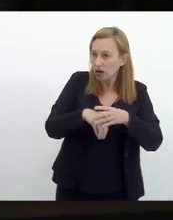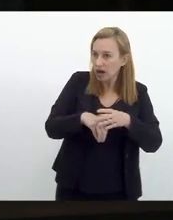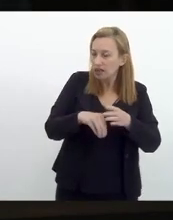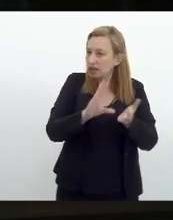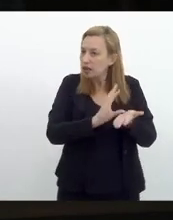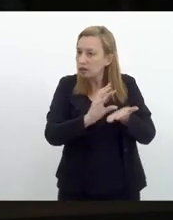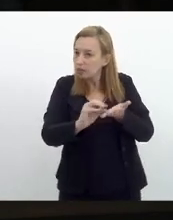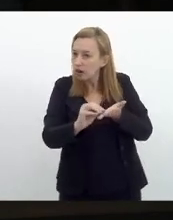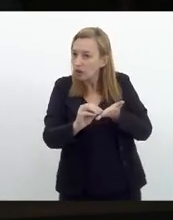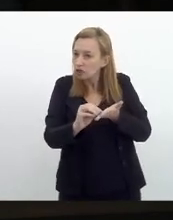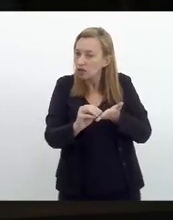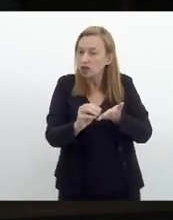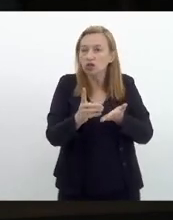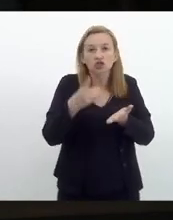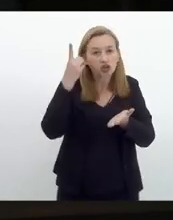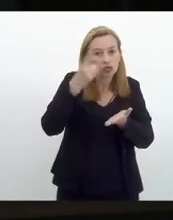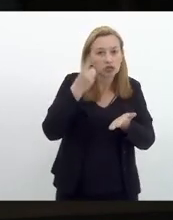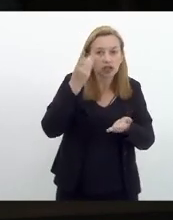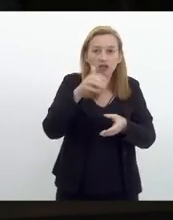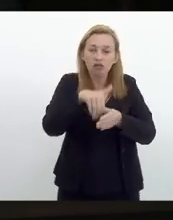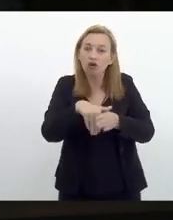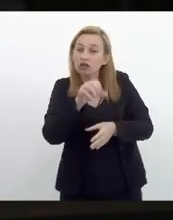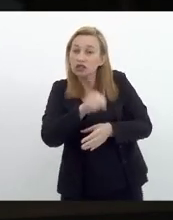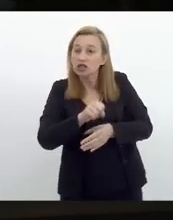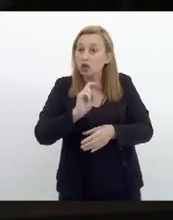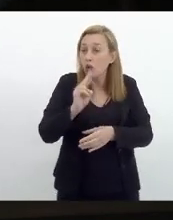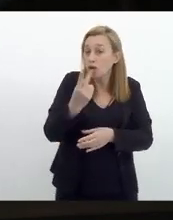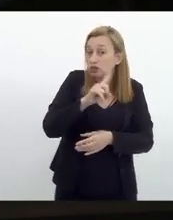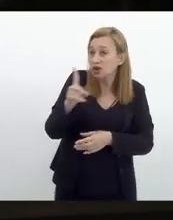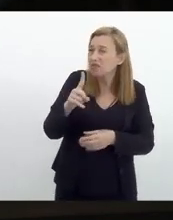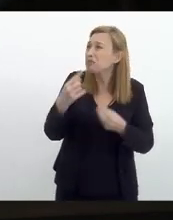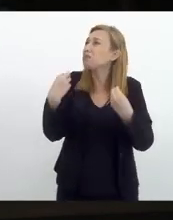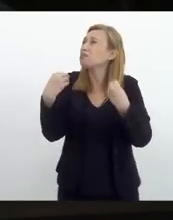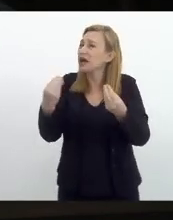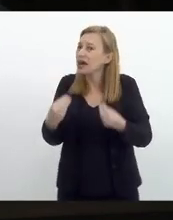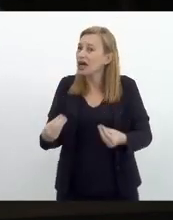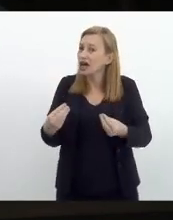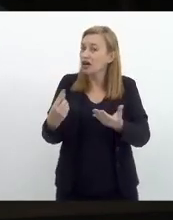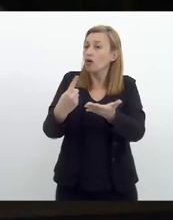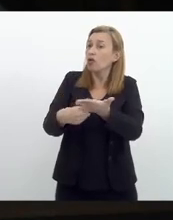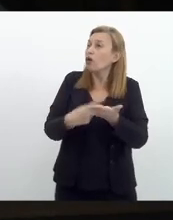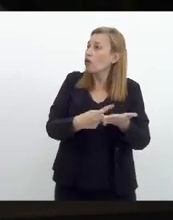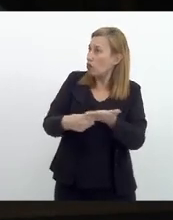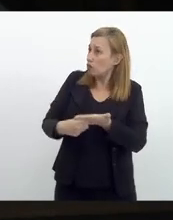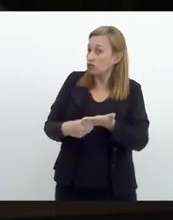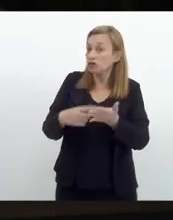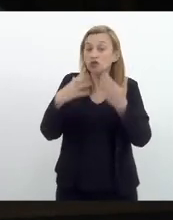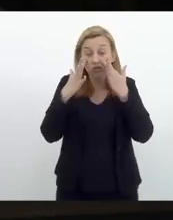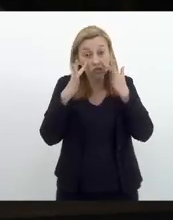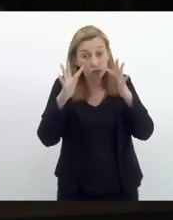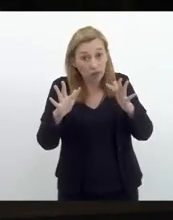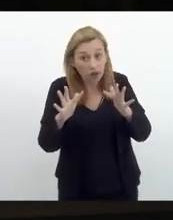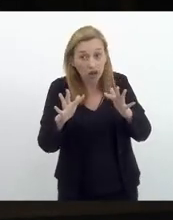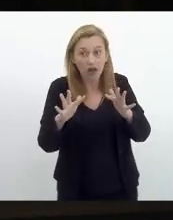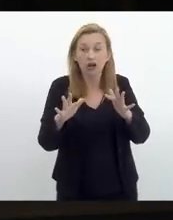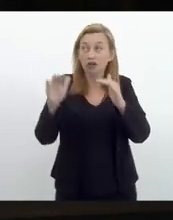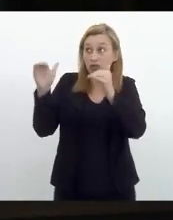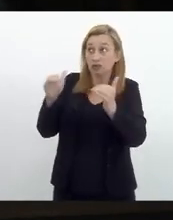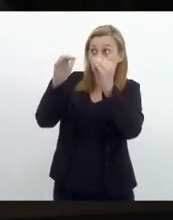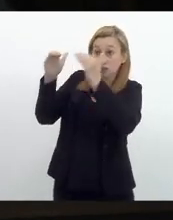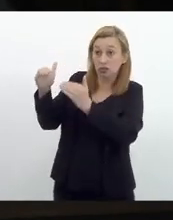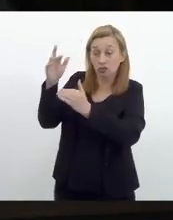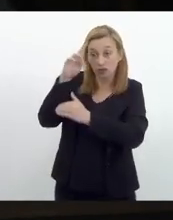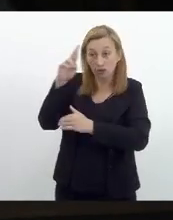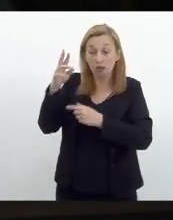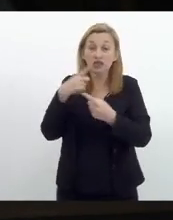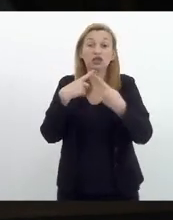para que os deputados votem sim ou não por que o acordo eu quero mais uma vez chamar vossa excelência para esse debate vossa excelência sabe